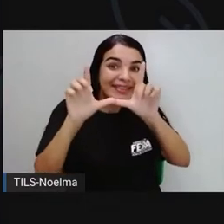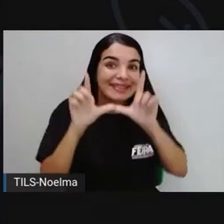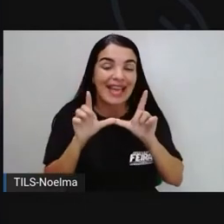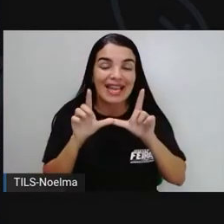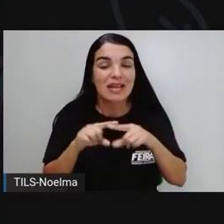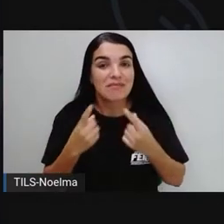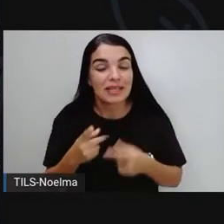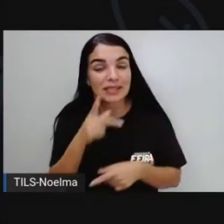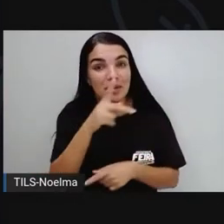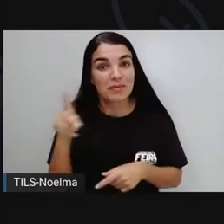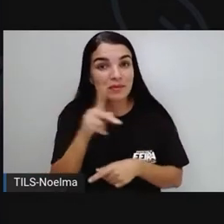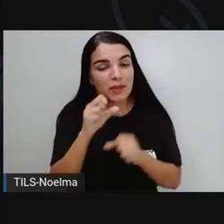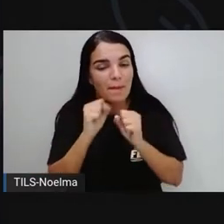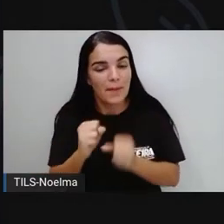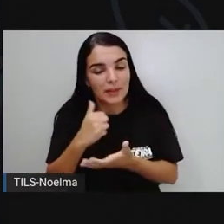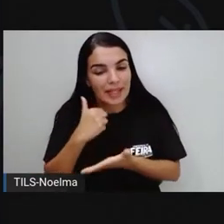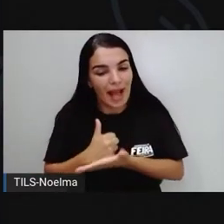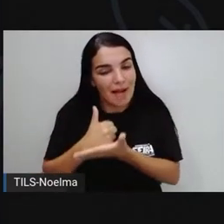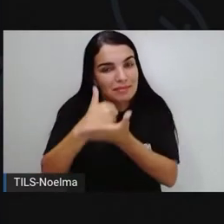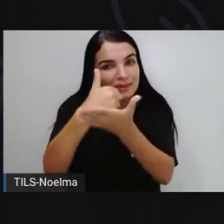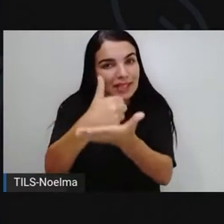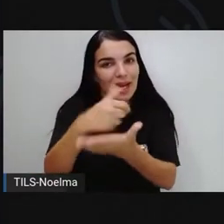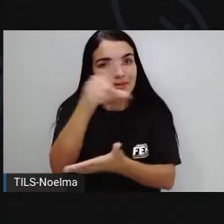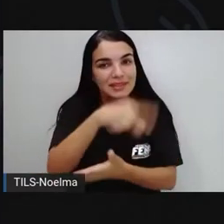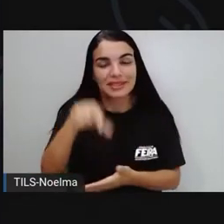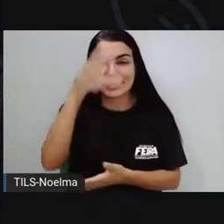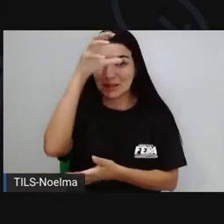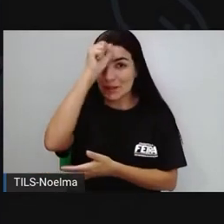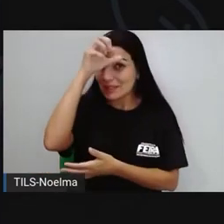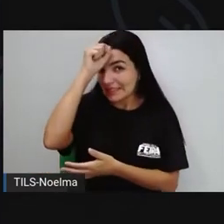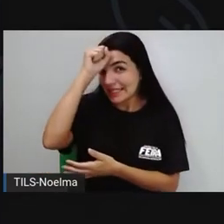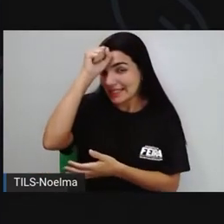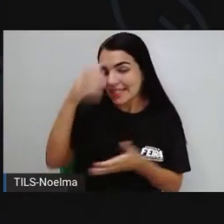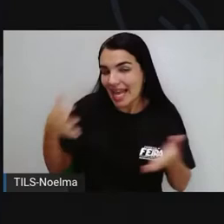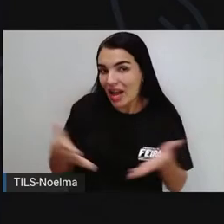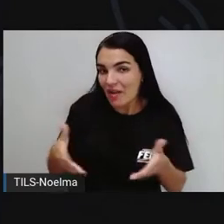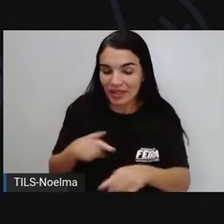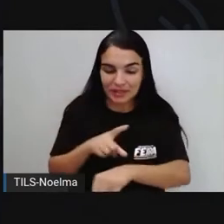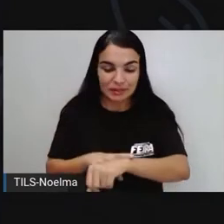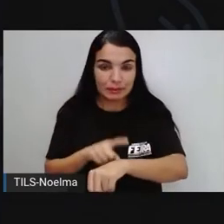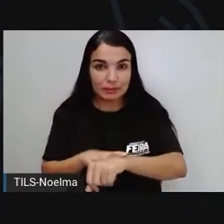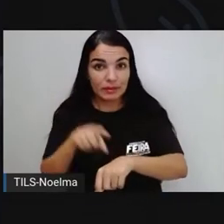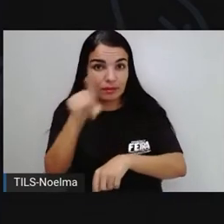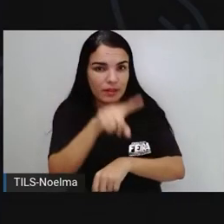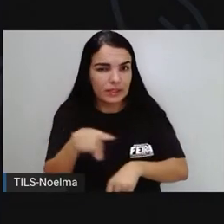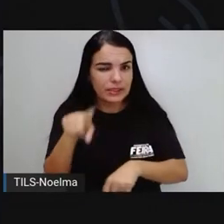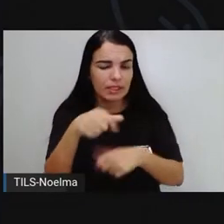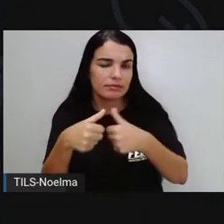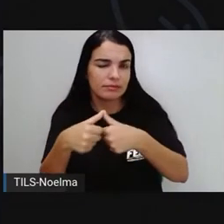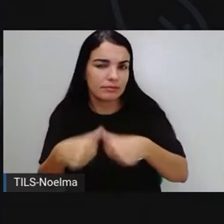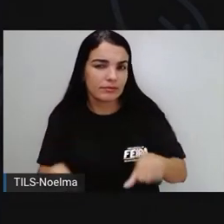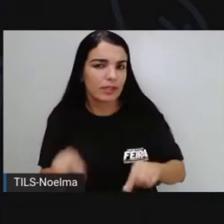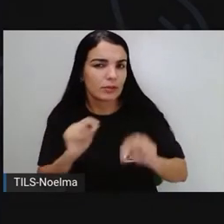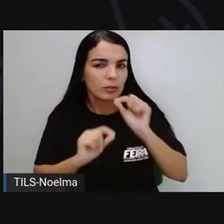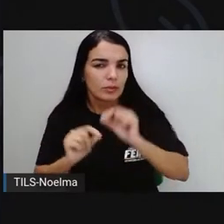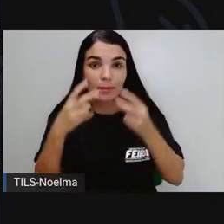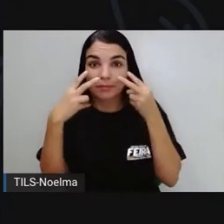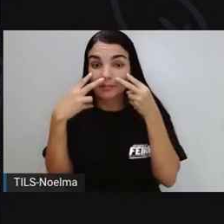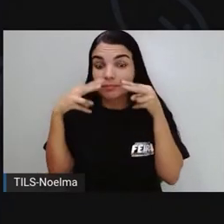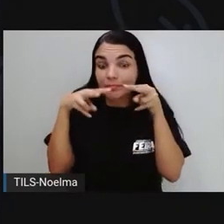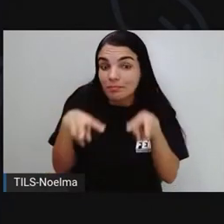possa contribuir aí com o aprendizado de vocês. E aí, neste momento, é necessário que você esteja aí, ó, com os